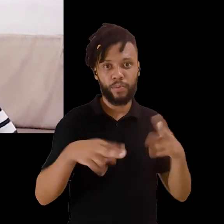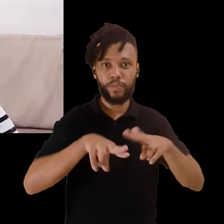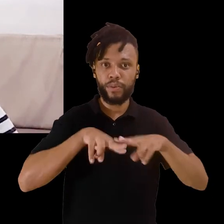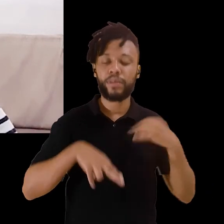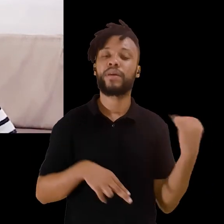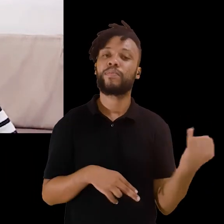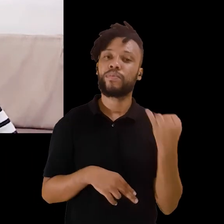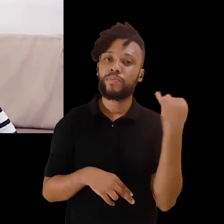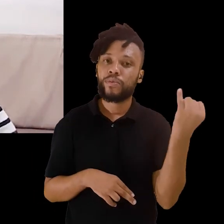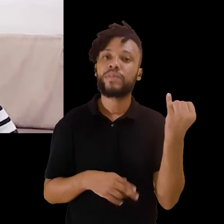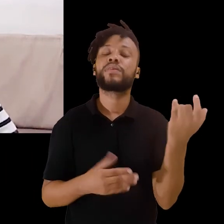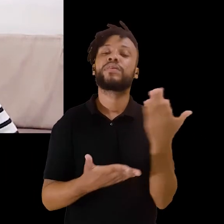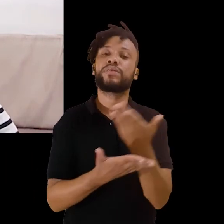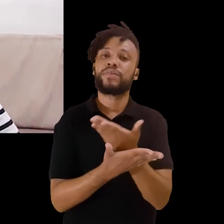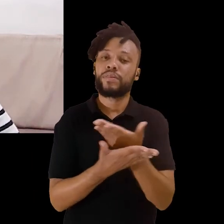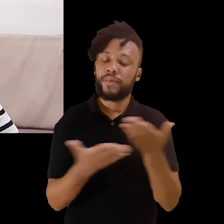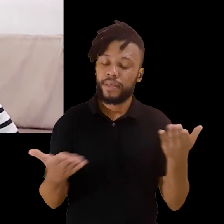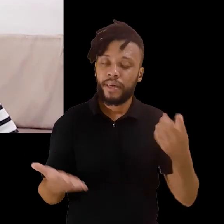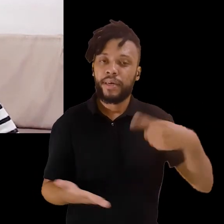importante que vocês